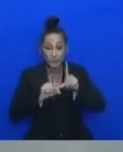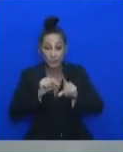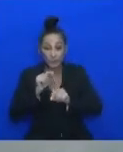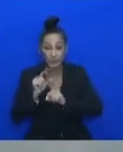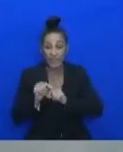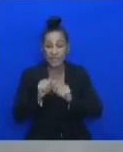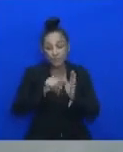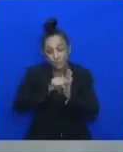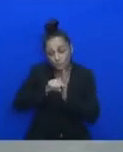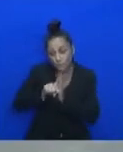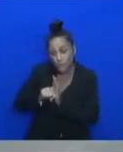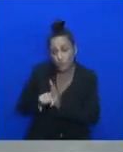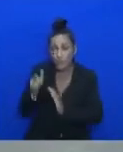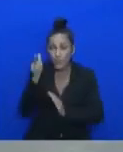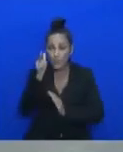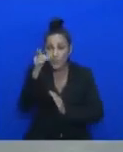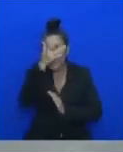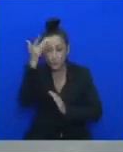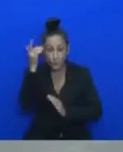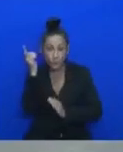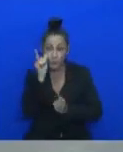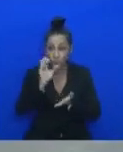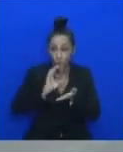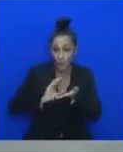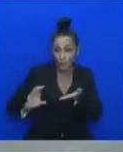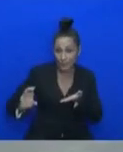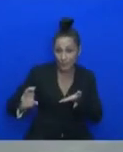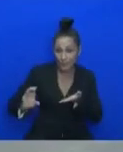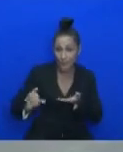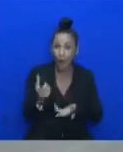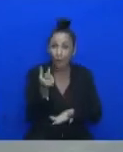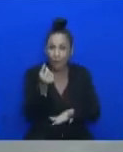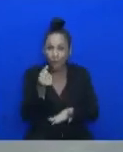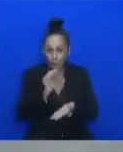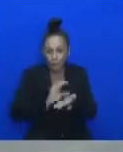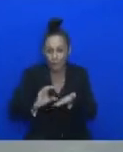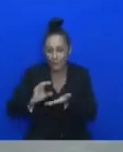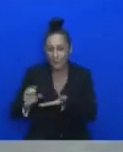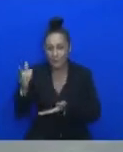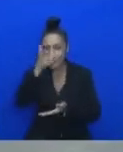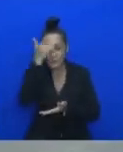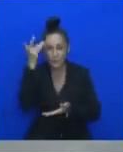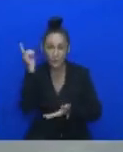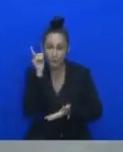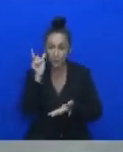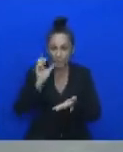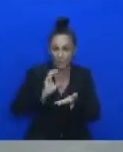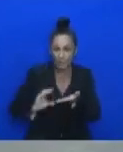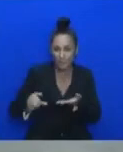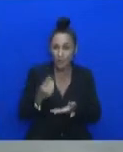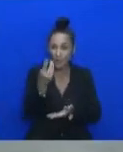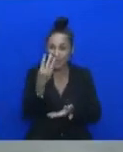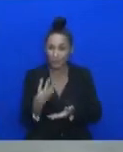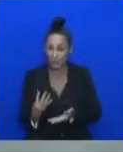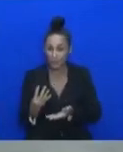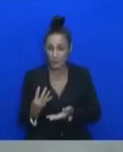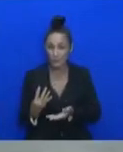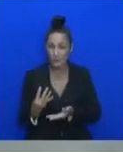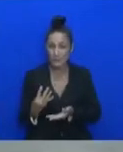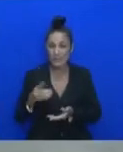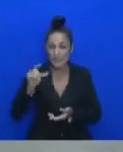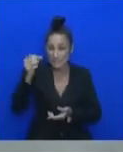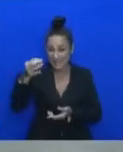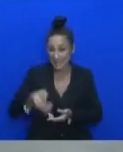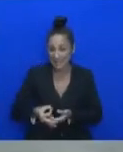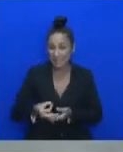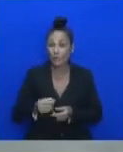para efeito de apuração de ganhadores. O valor de prêmios a ser distribuído entre os acertadores dos 14 pontos neste concurso será